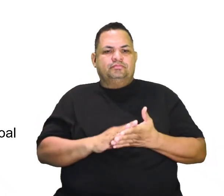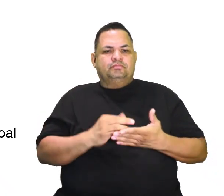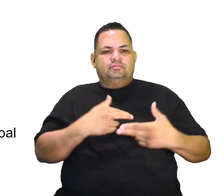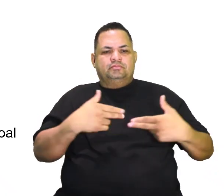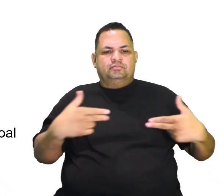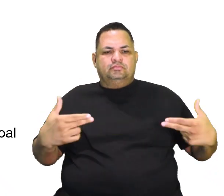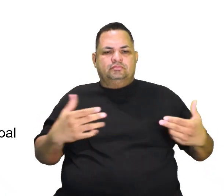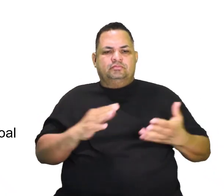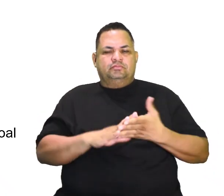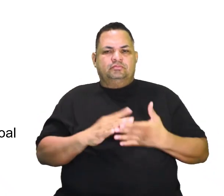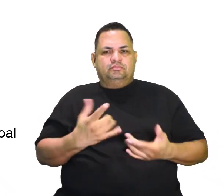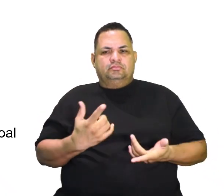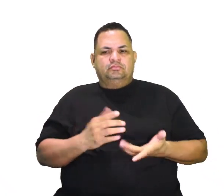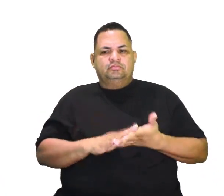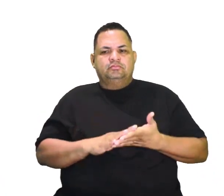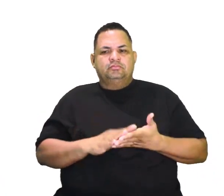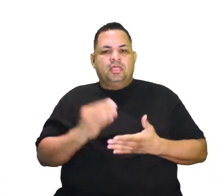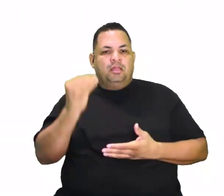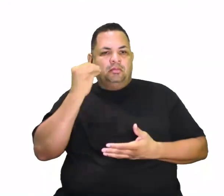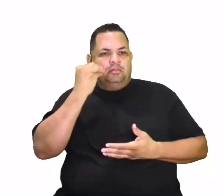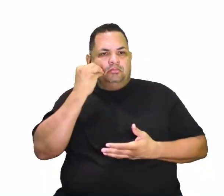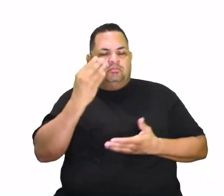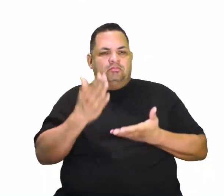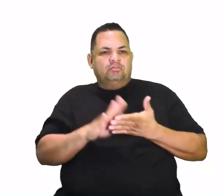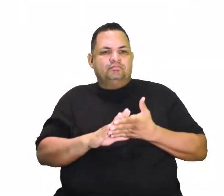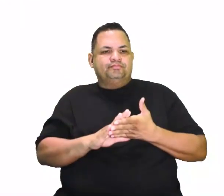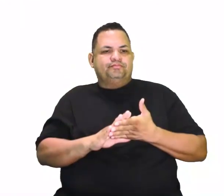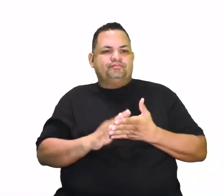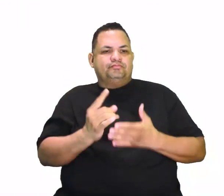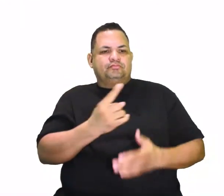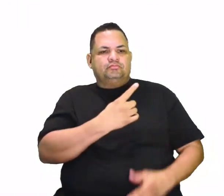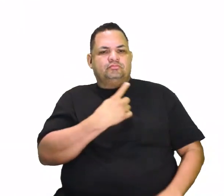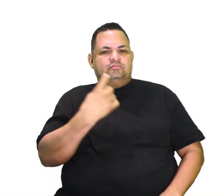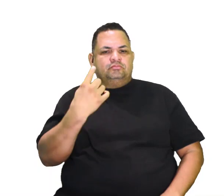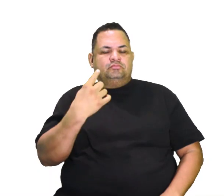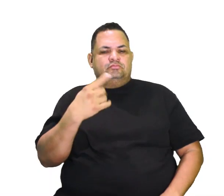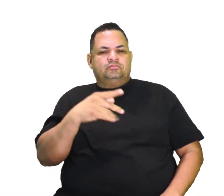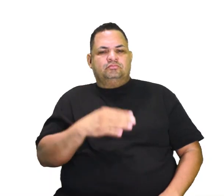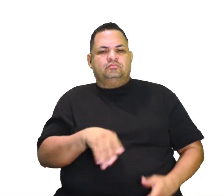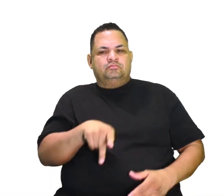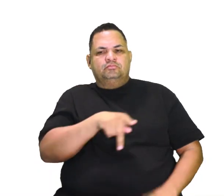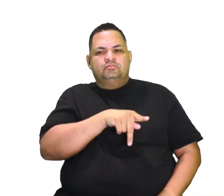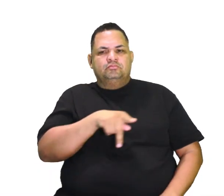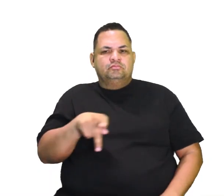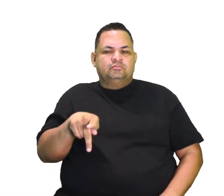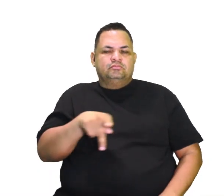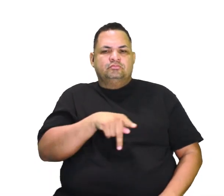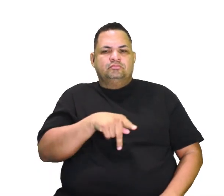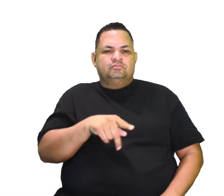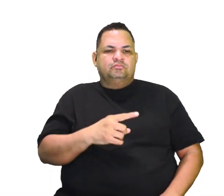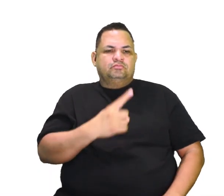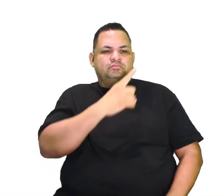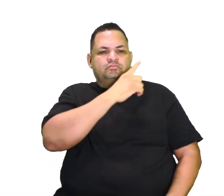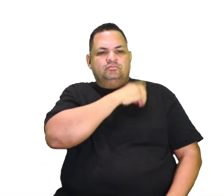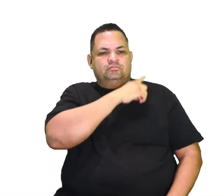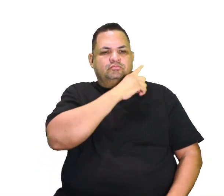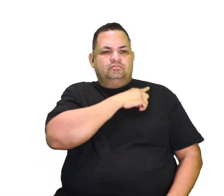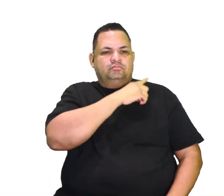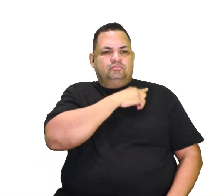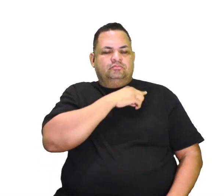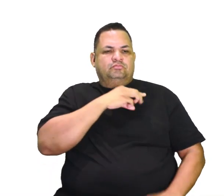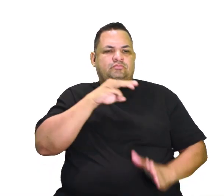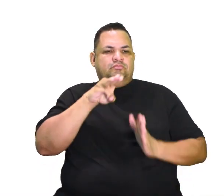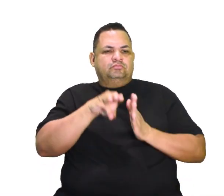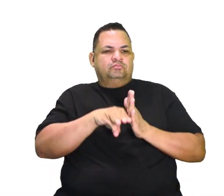Então, se tiver a oportunidade de vir em Porto Velho, vocês podem visitar. Os nossos professores do primeiro ano tiveram a oportunidade de ir até o